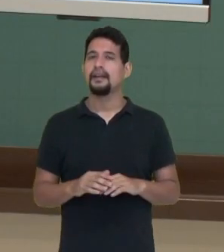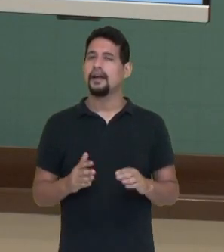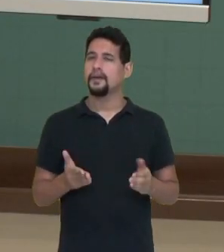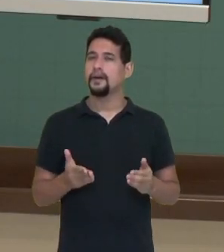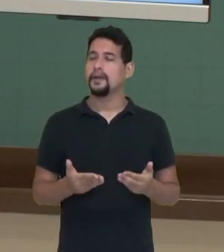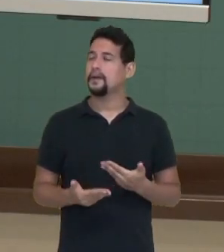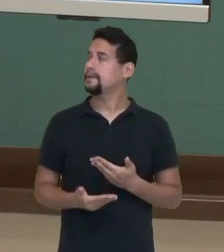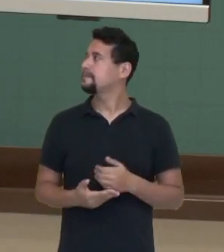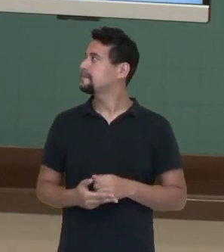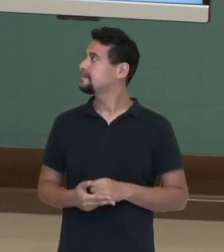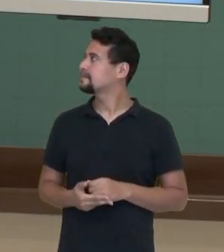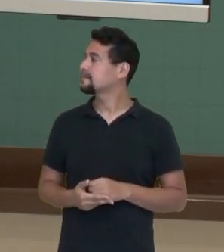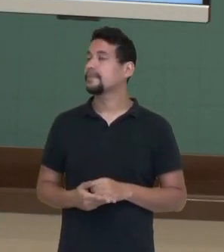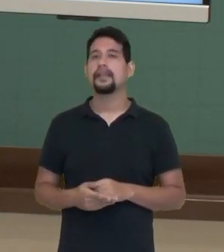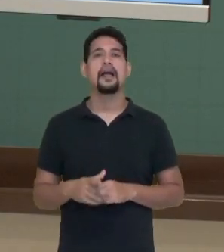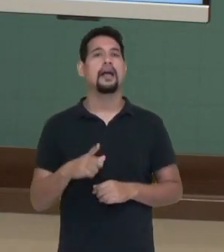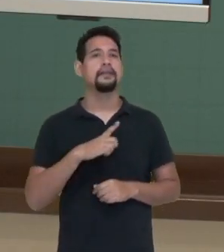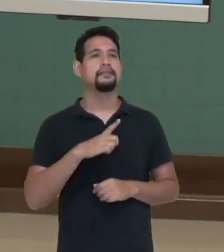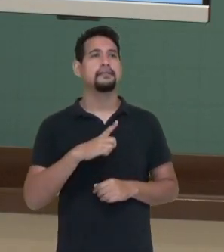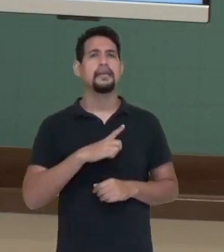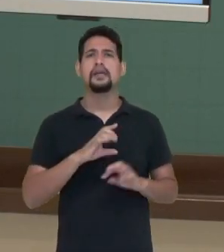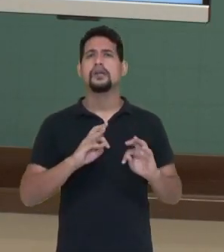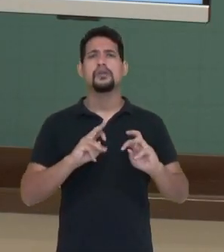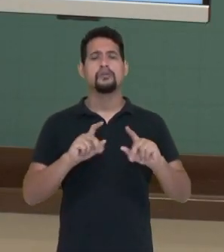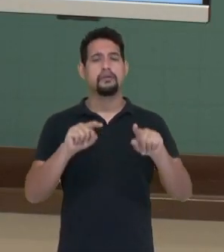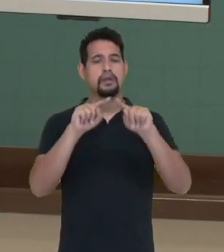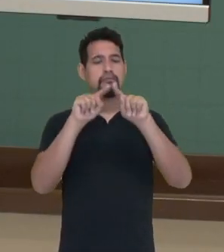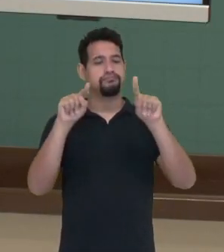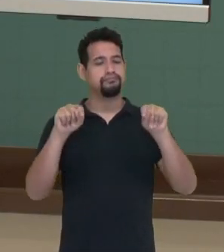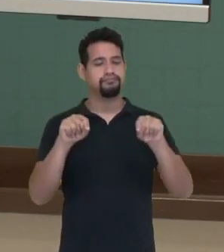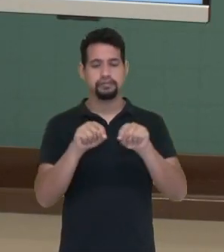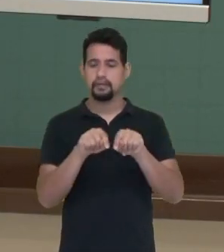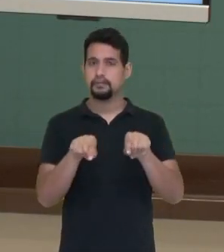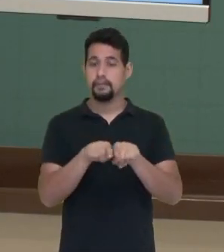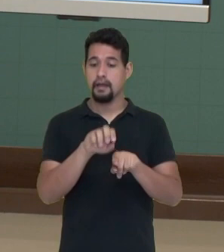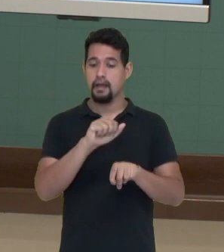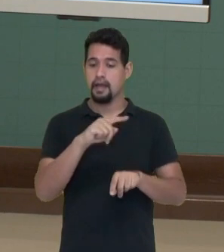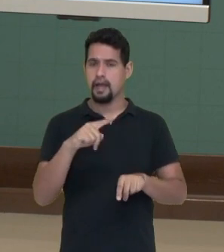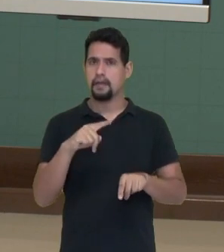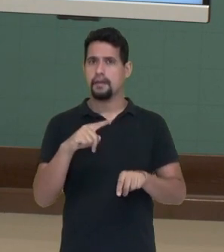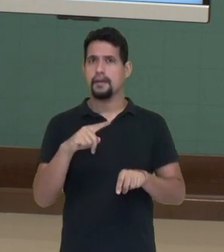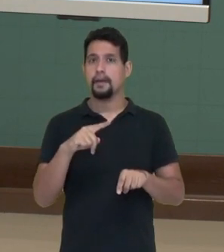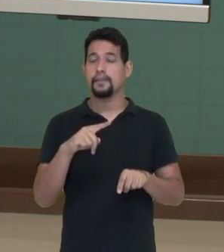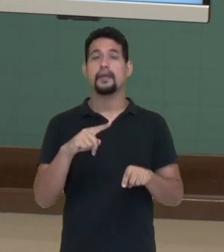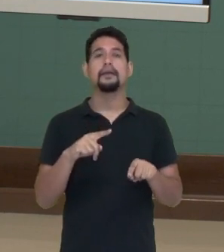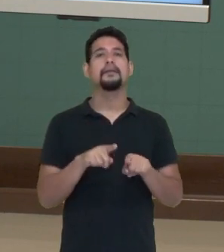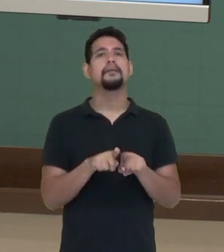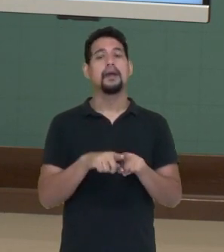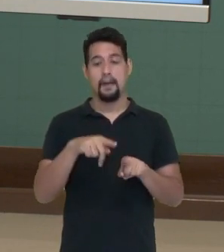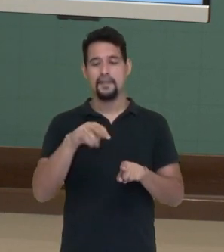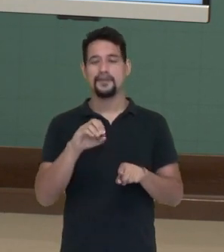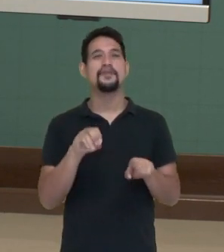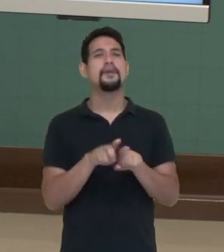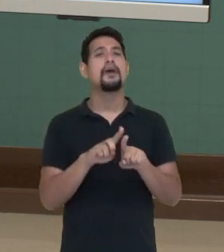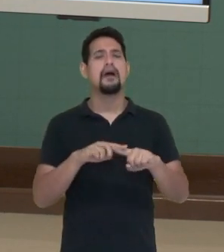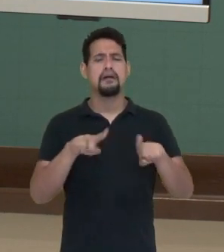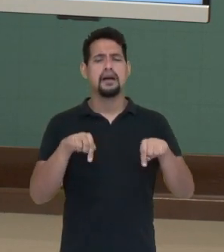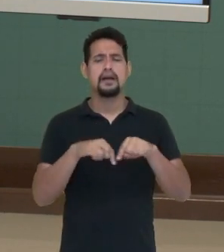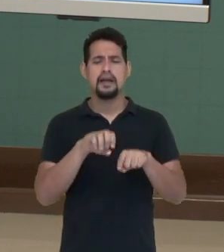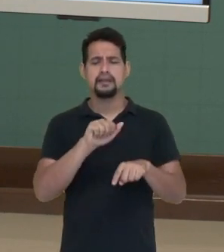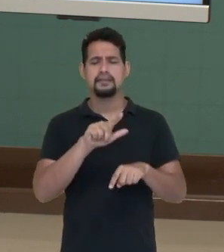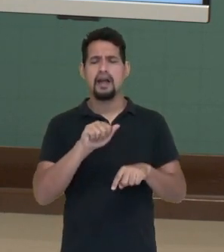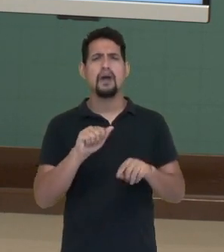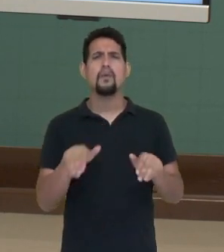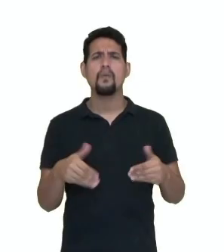comigo, ó. Então, a gente tem aqui toda a planta lá do apartamento, né? E tá pedindo pra gente aí, ó, a área da sala. Vamos calcular a área da